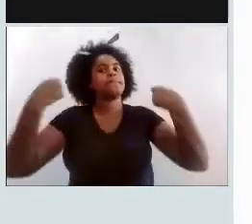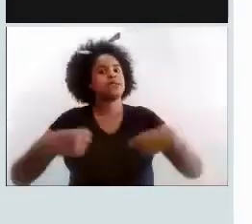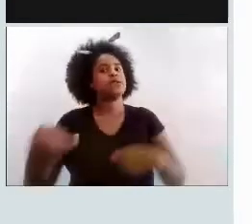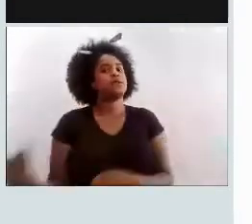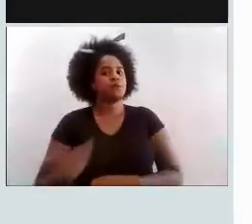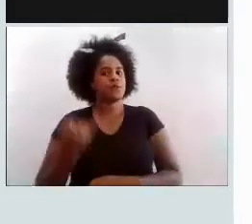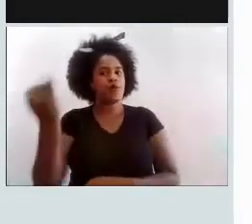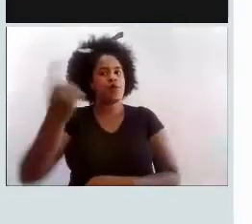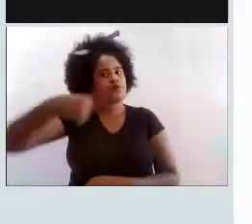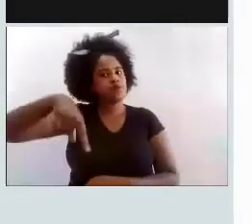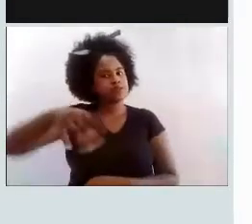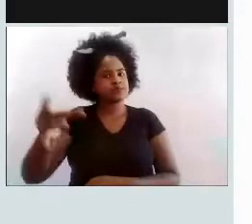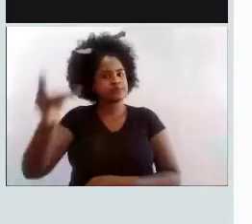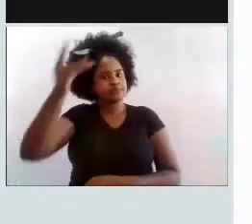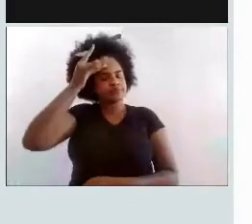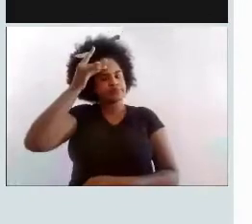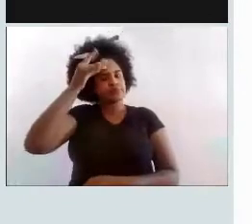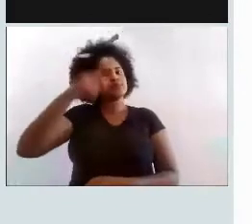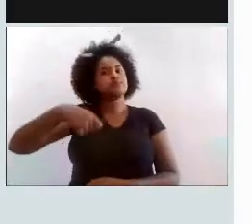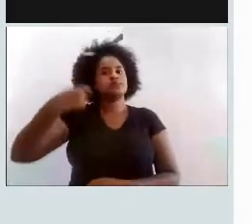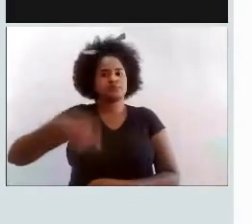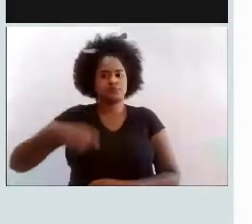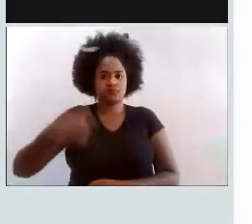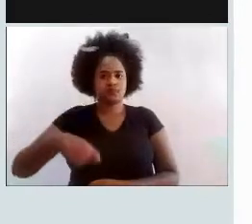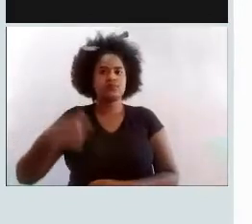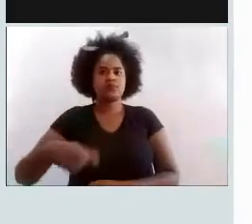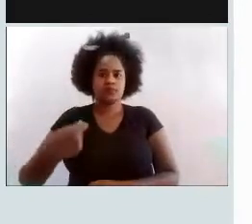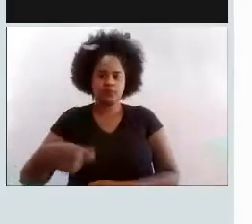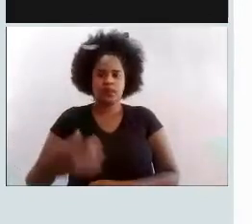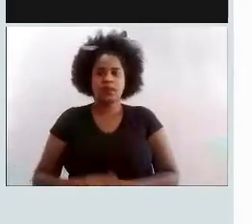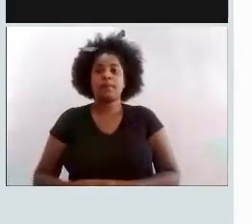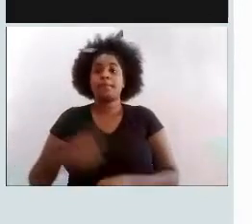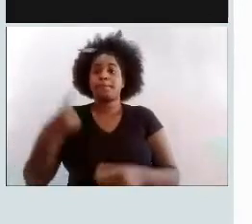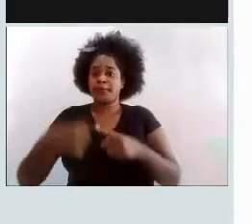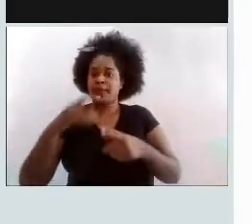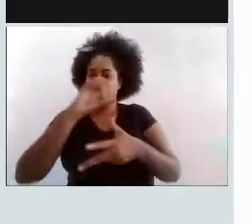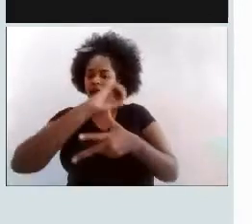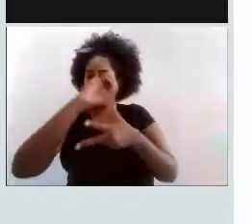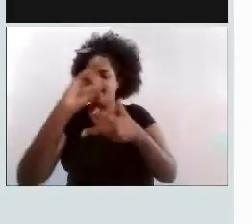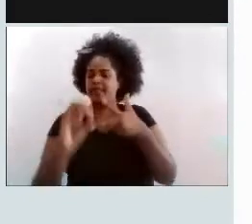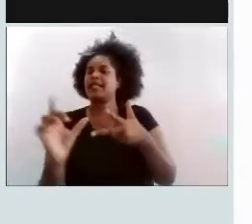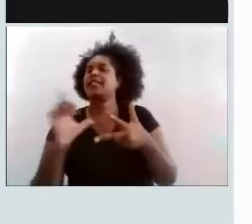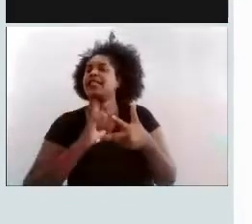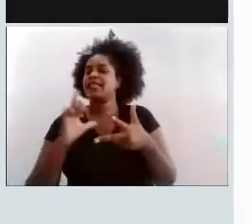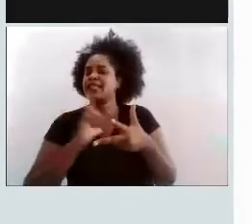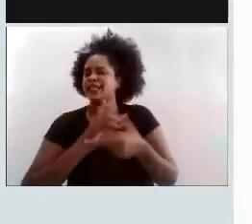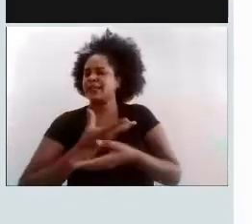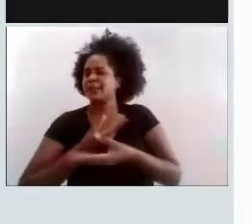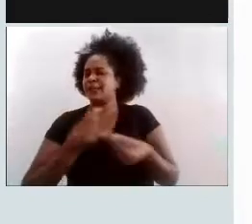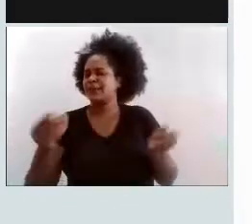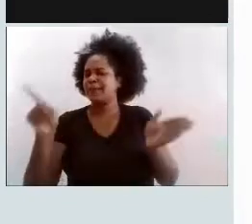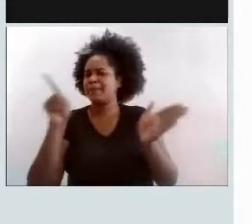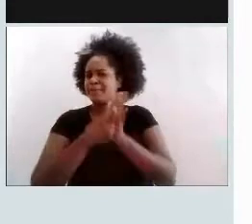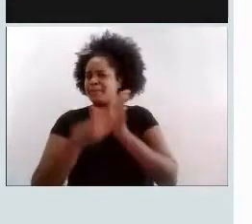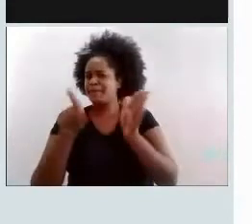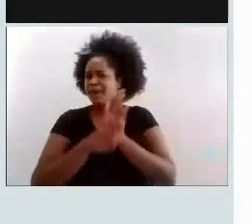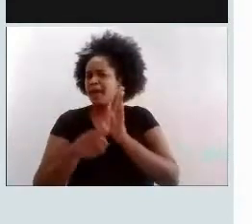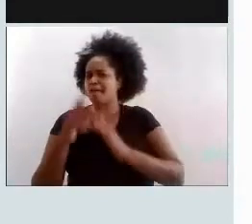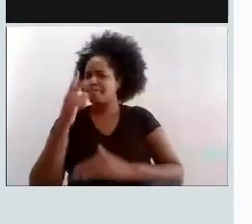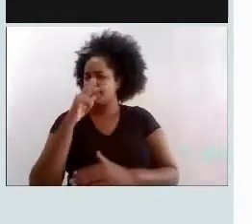disso, porque no Enem tem muitas pegadinhas. Os textos eles são todos